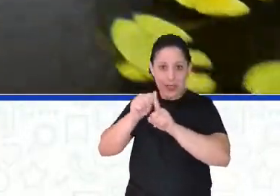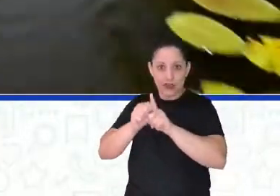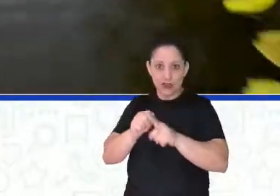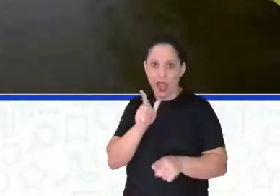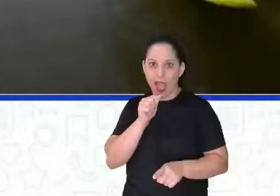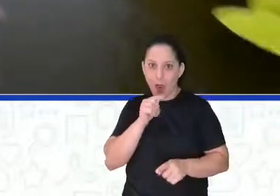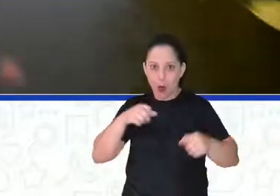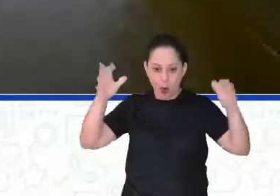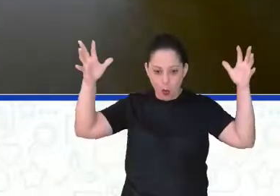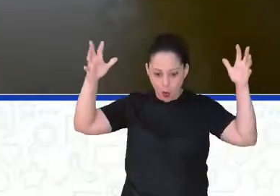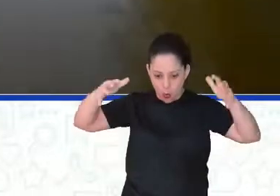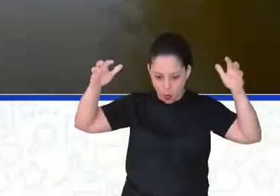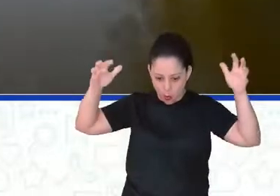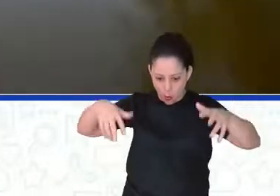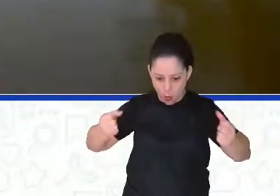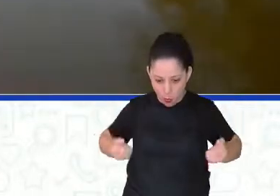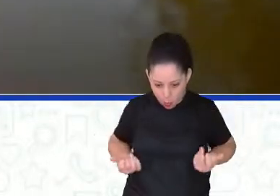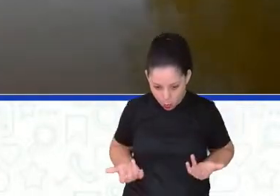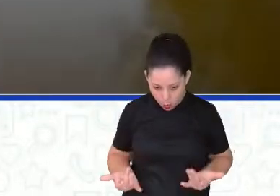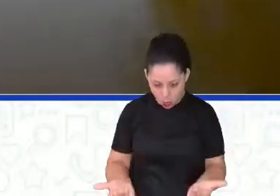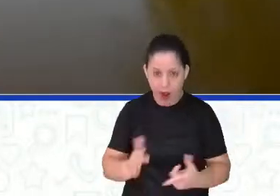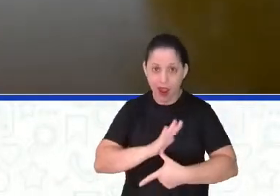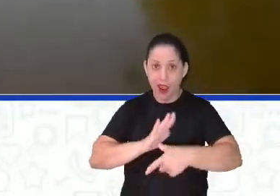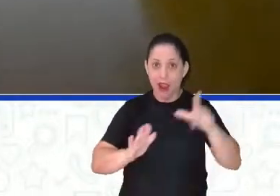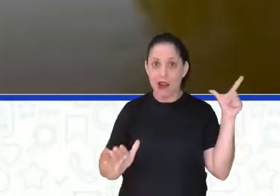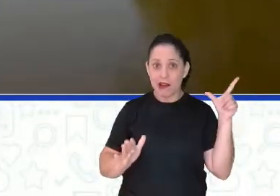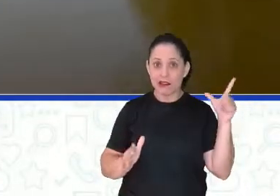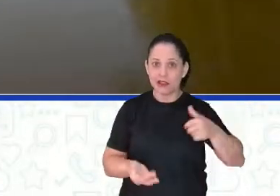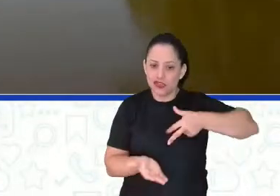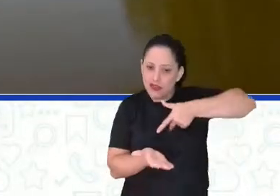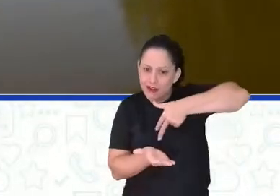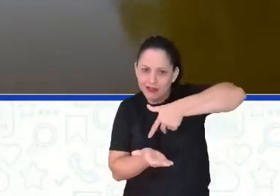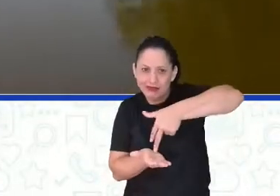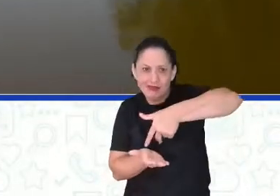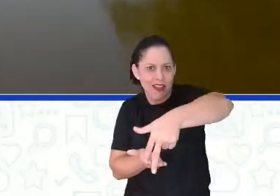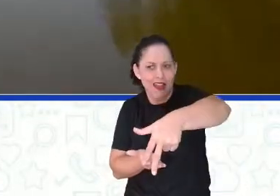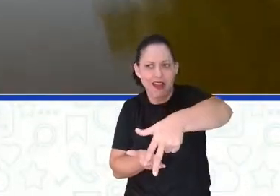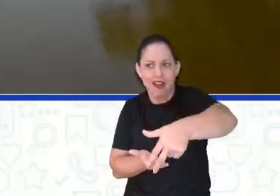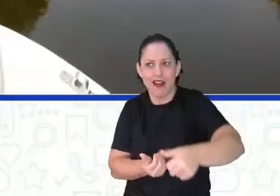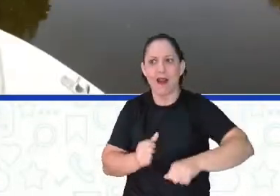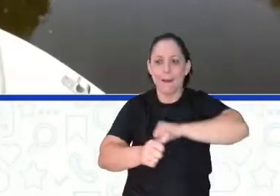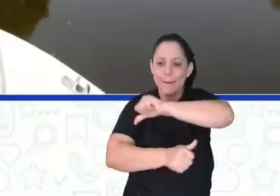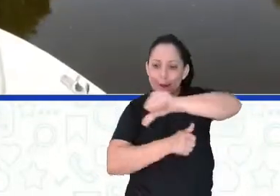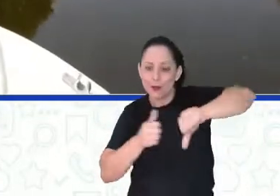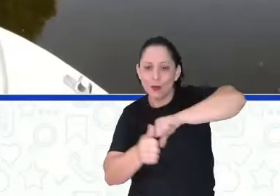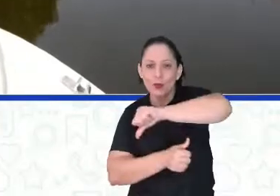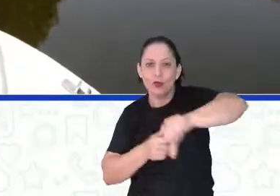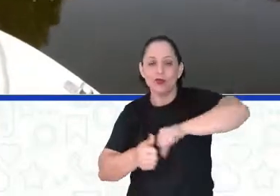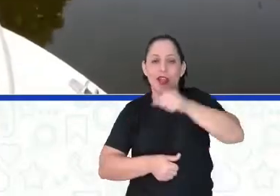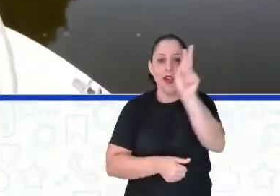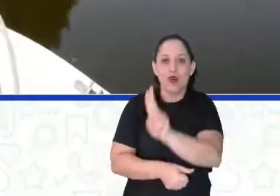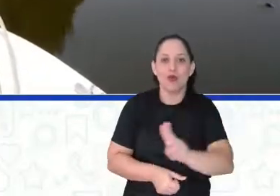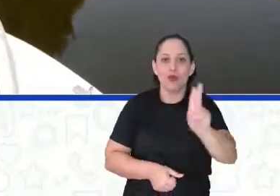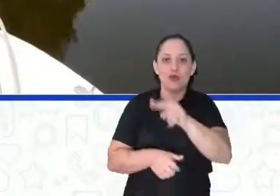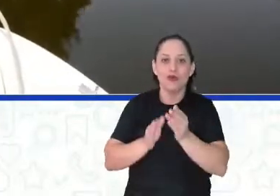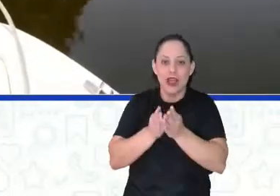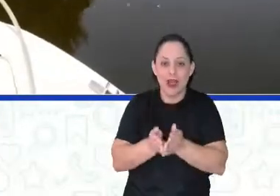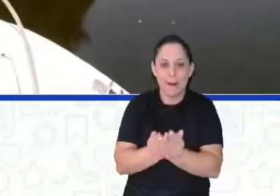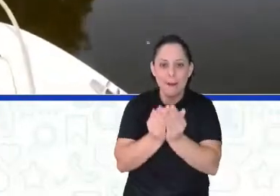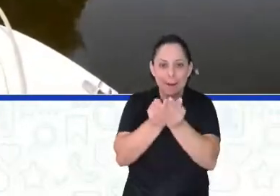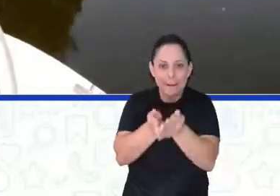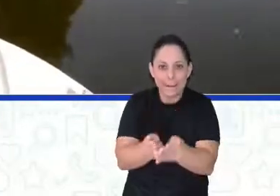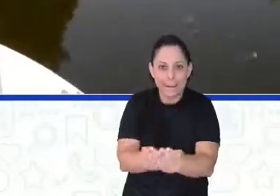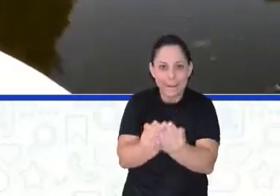né? E aquilo que antes poderia ser um local transitável, né, a pé, vai ser preciso agora a questão aí